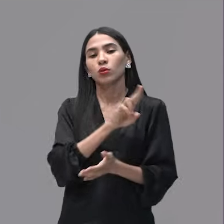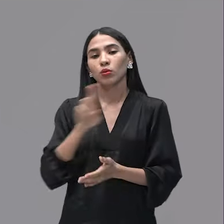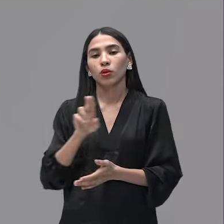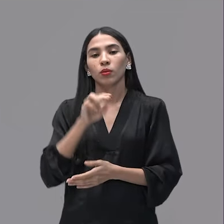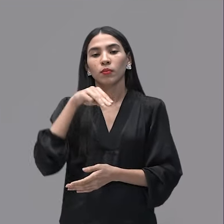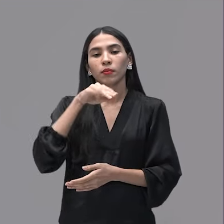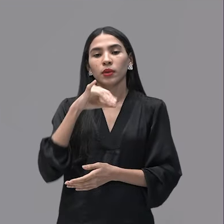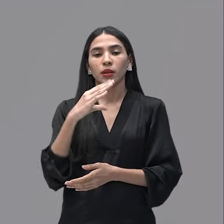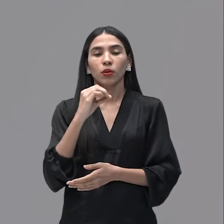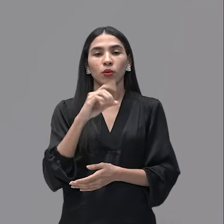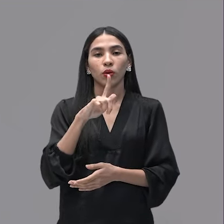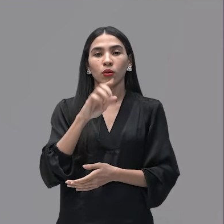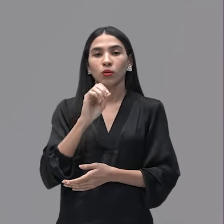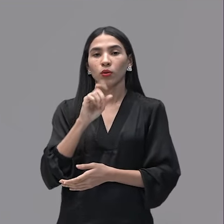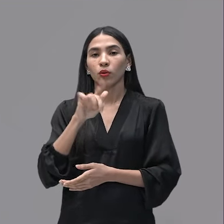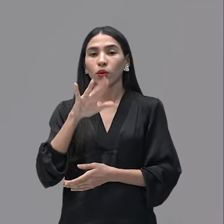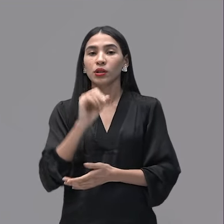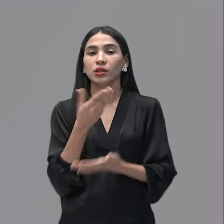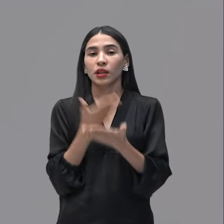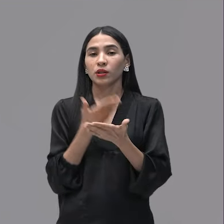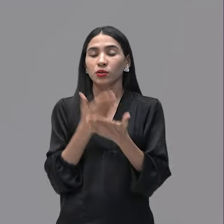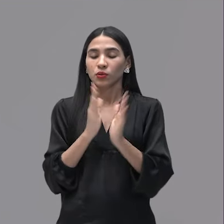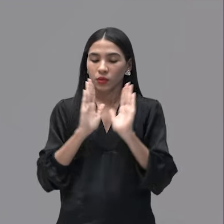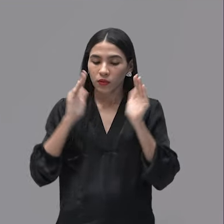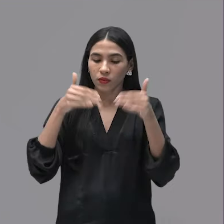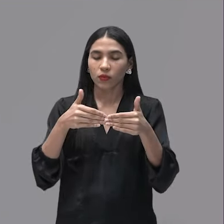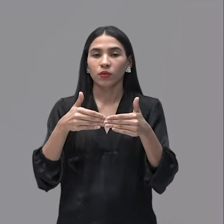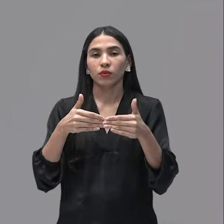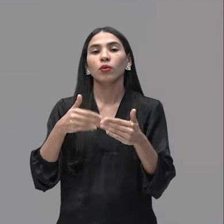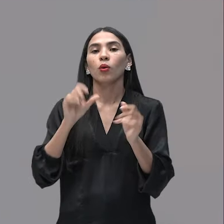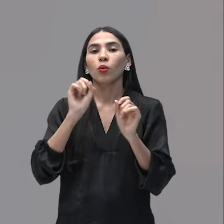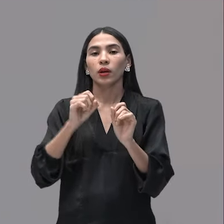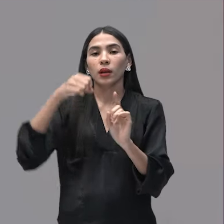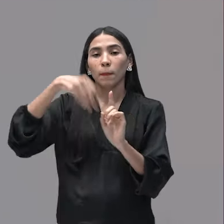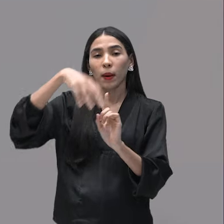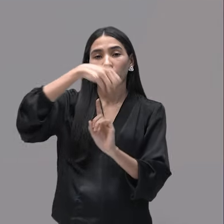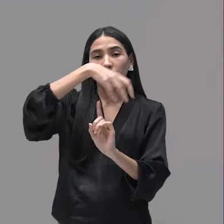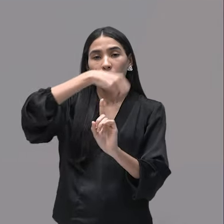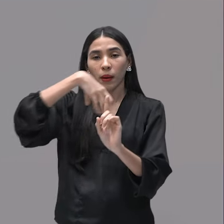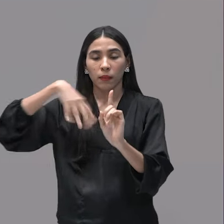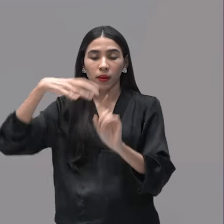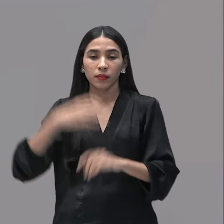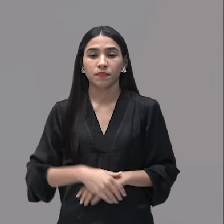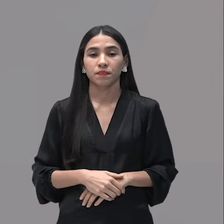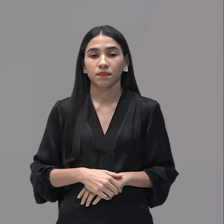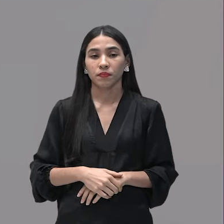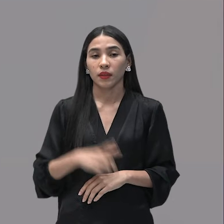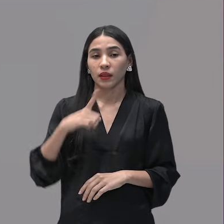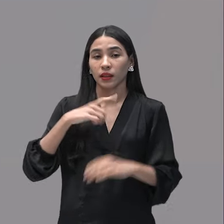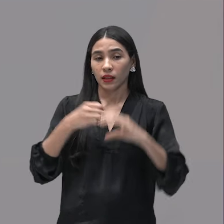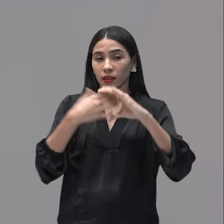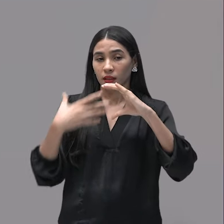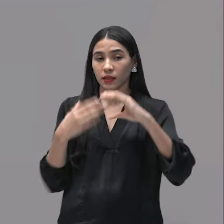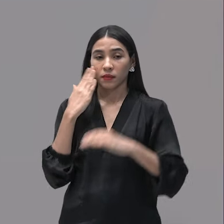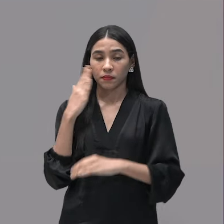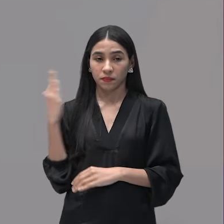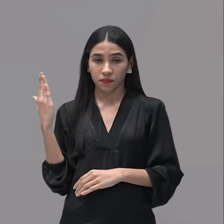micologia, que estuda especificamente os fungos. Ele apresenta características como seres